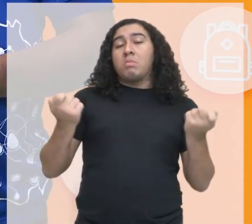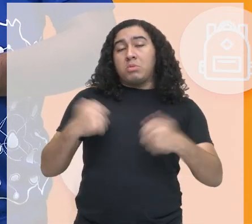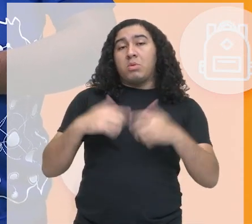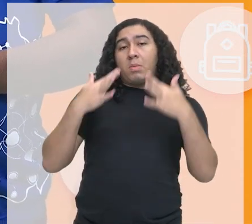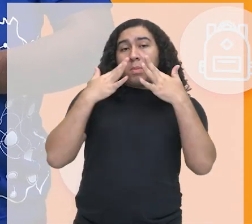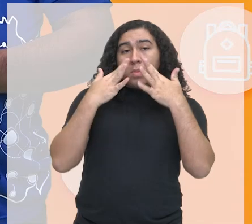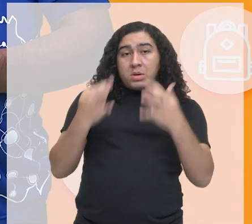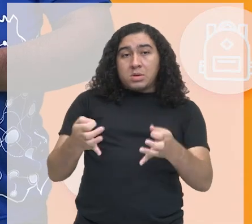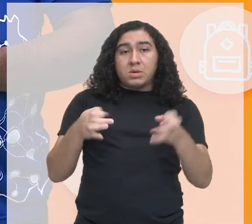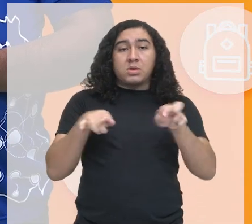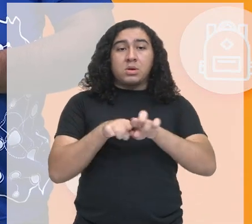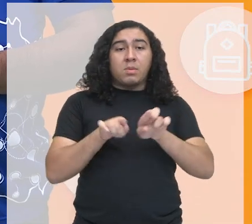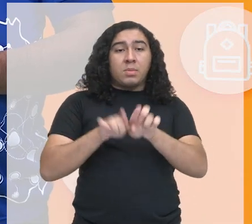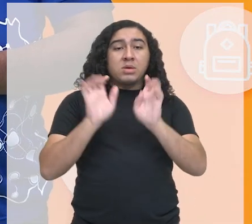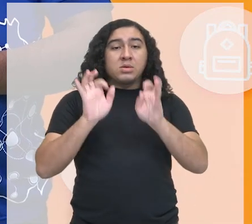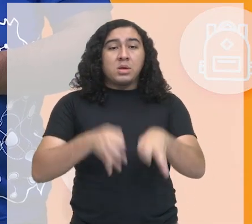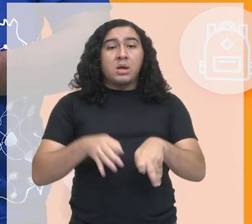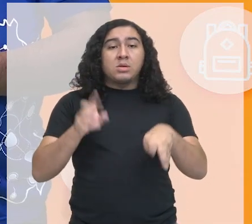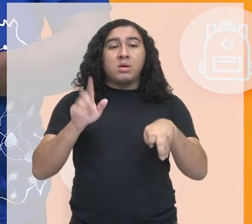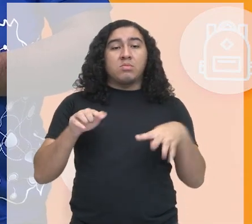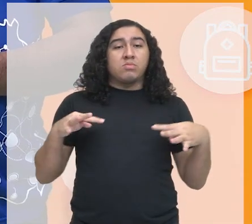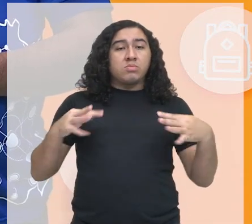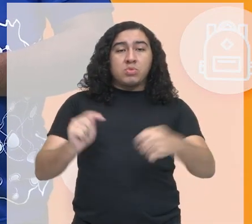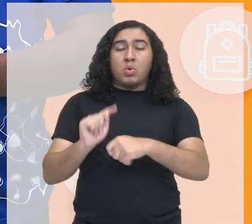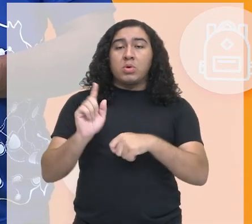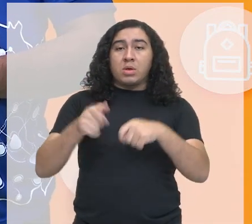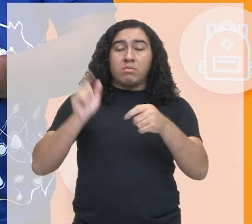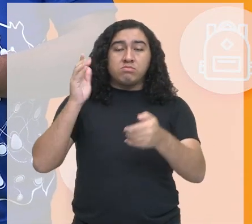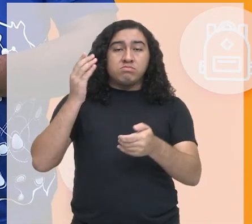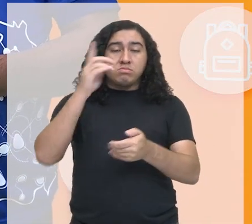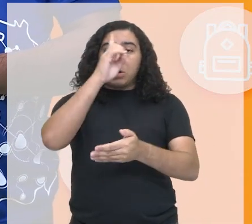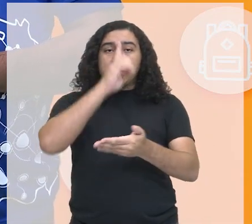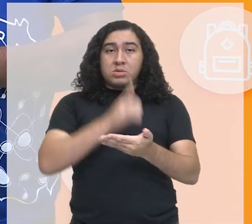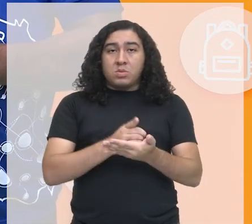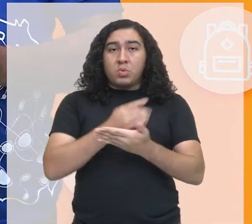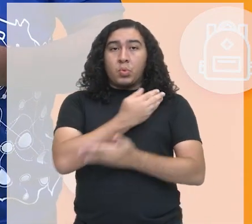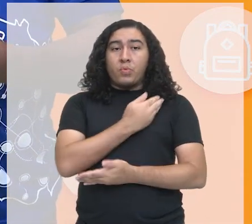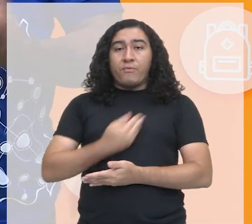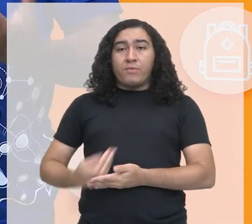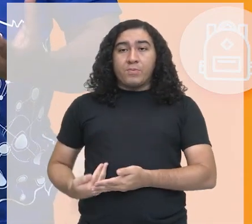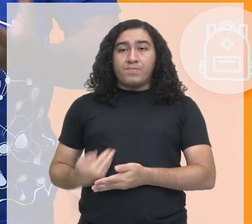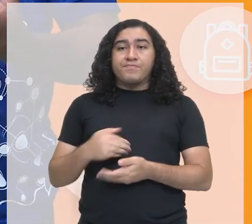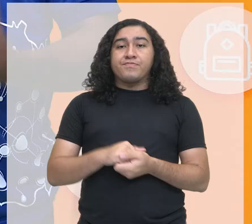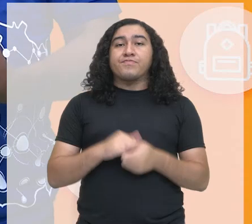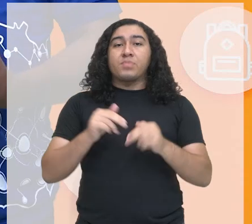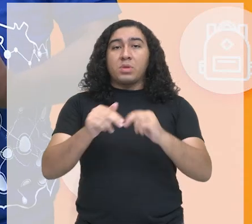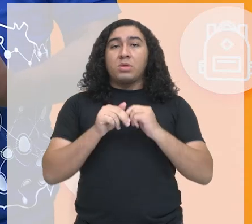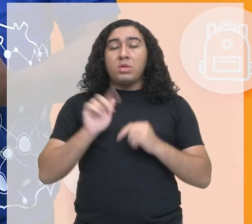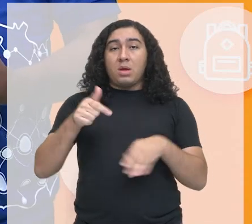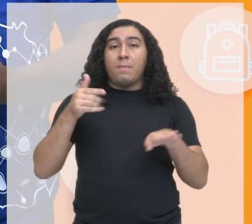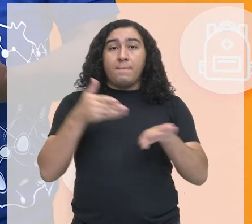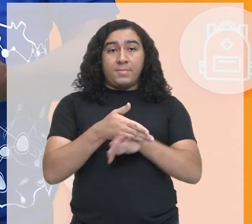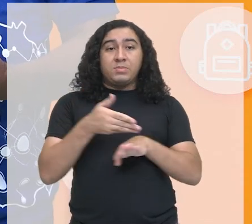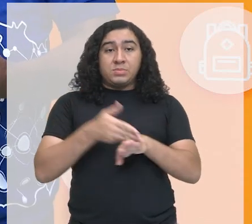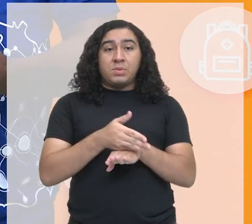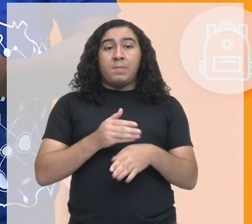ouvidas e consideradas nas decisões governamentais. É por isso que engajamento é